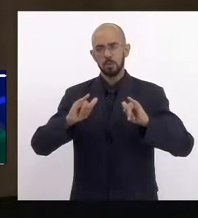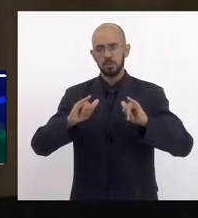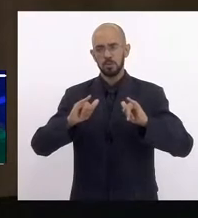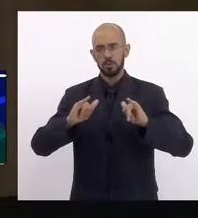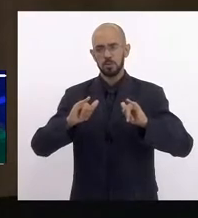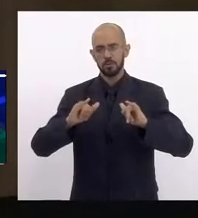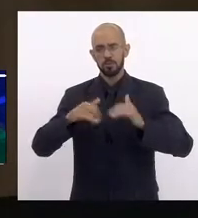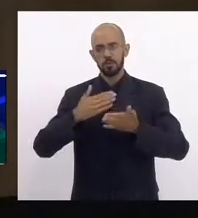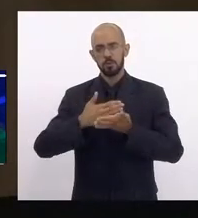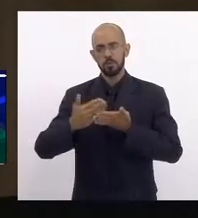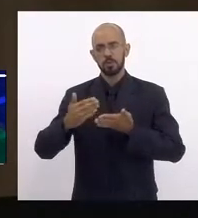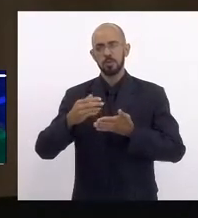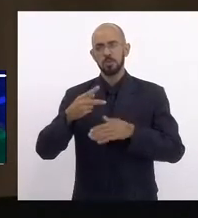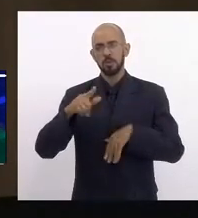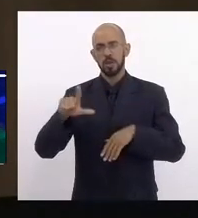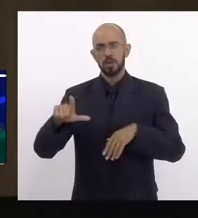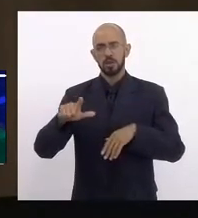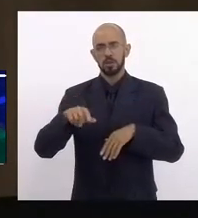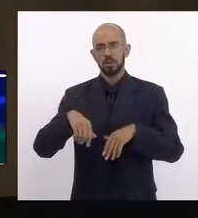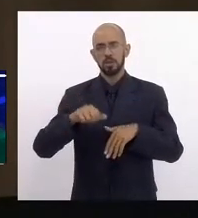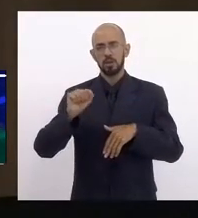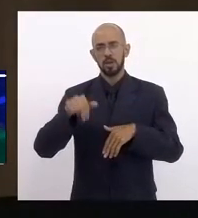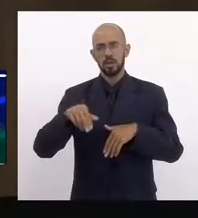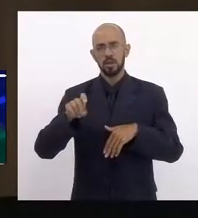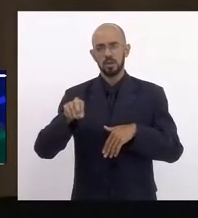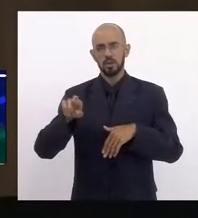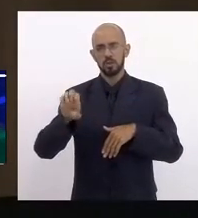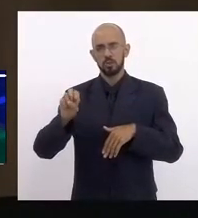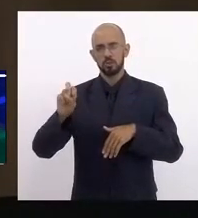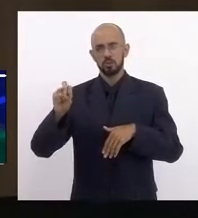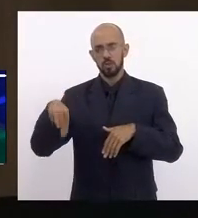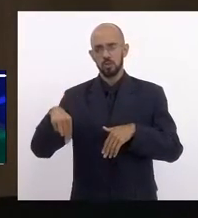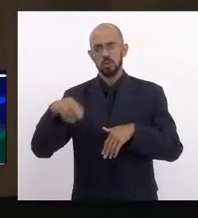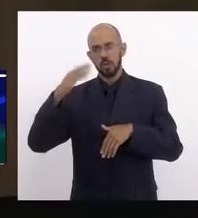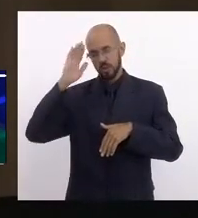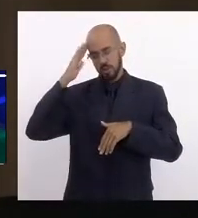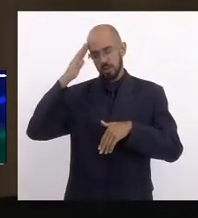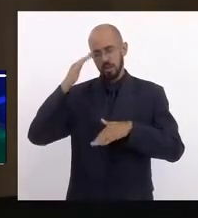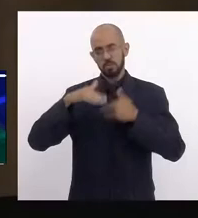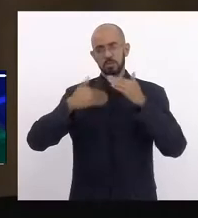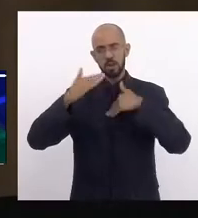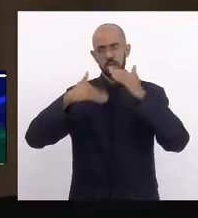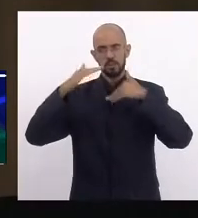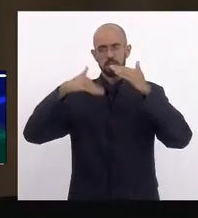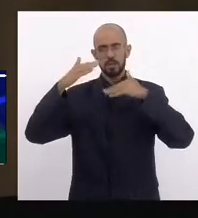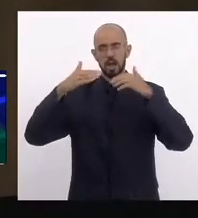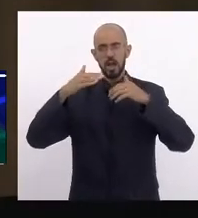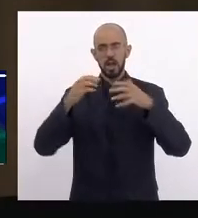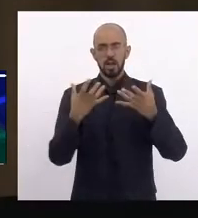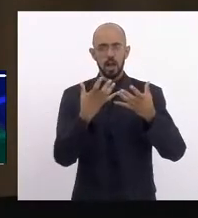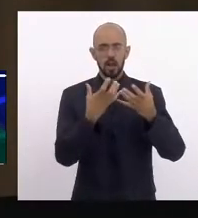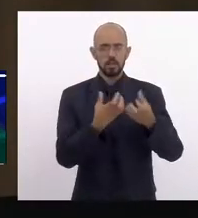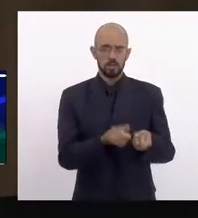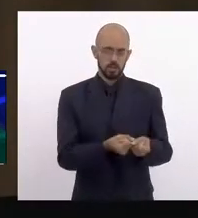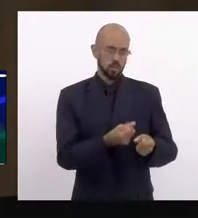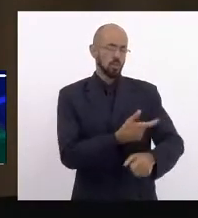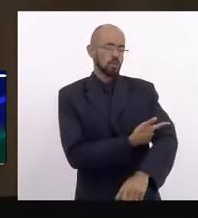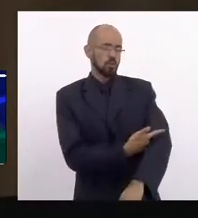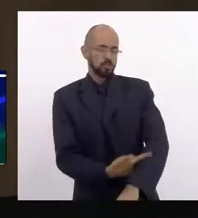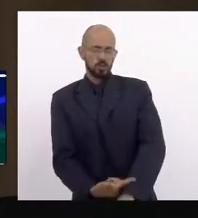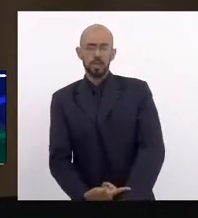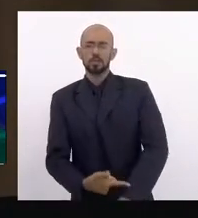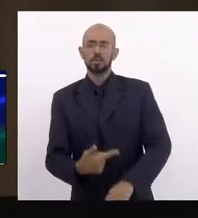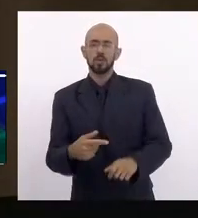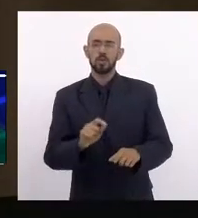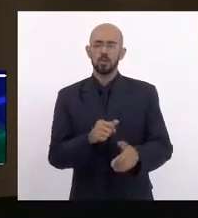no projeto. O deputado Anderson, entendendo a importância de avançarmos com o projeto, fez a gentileza